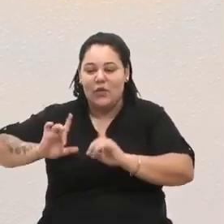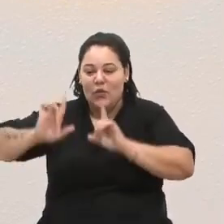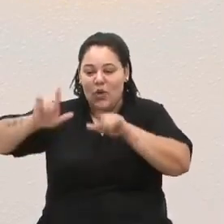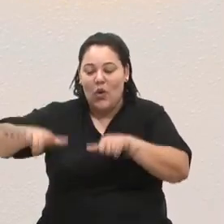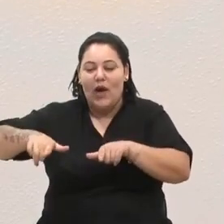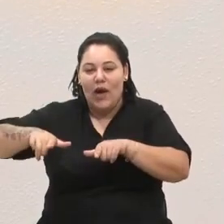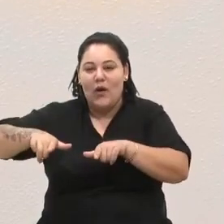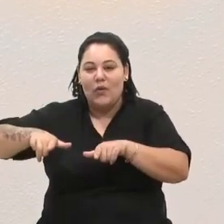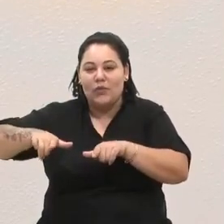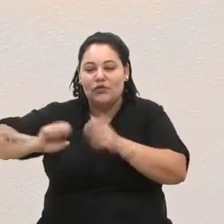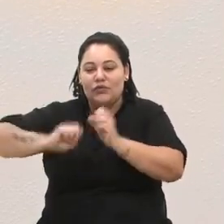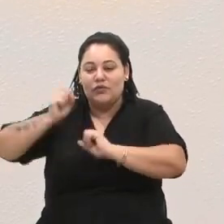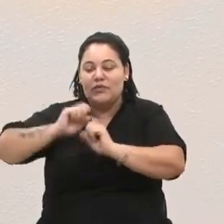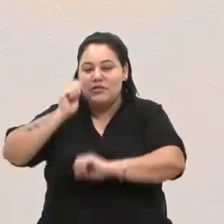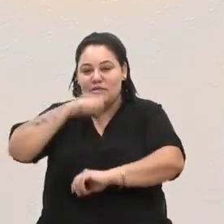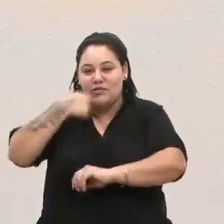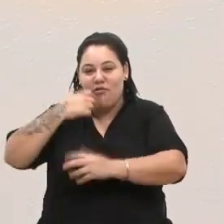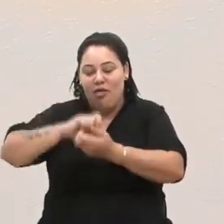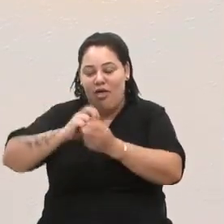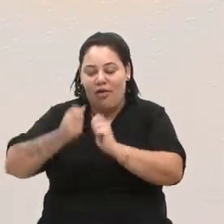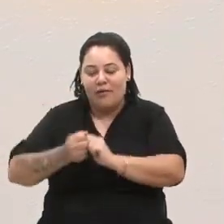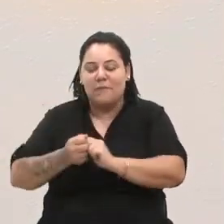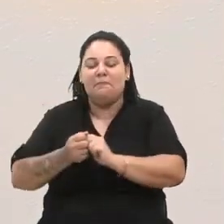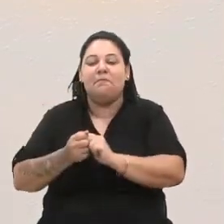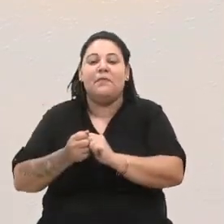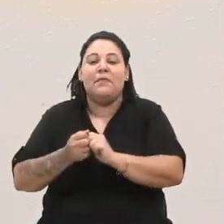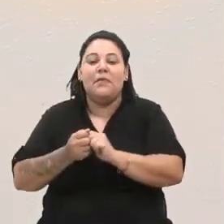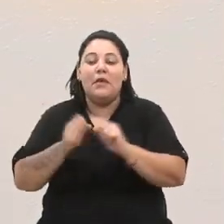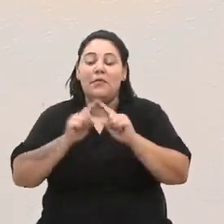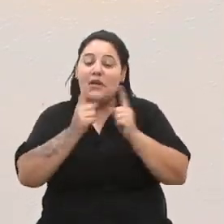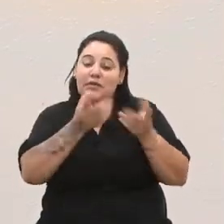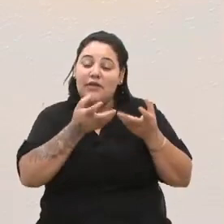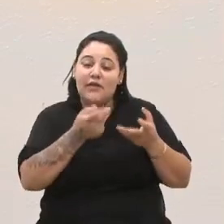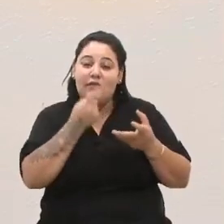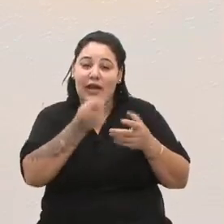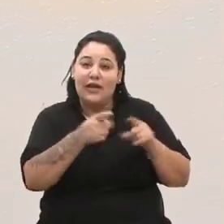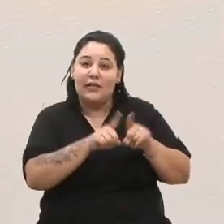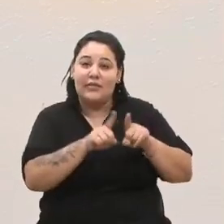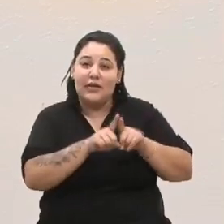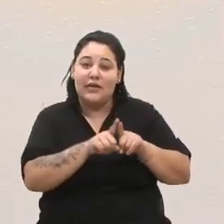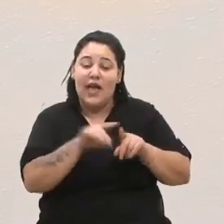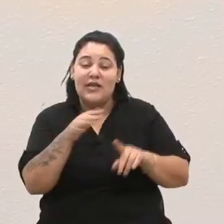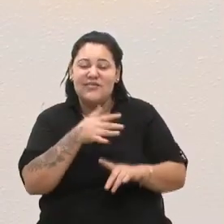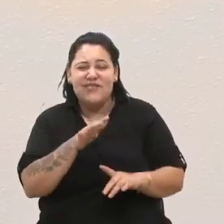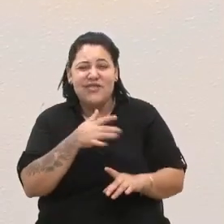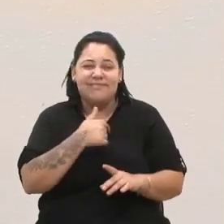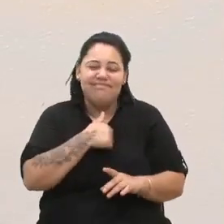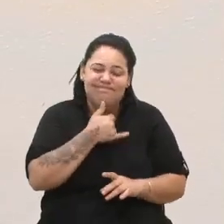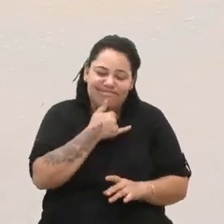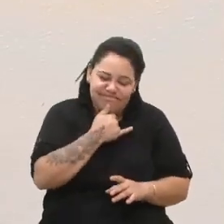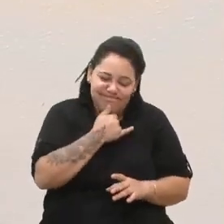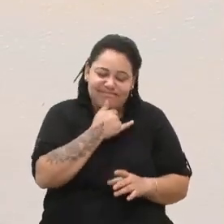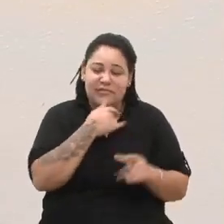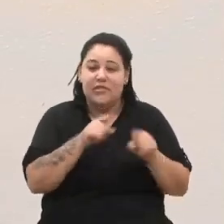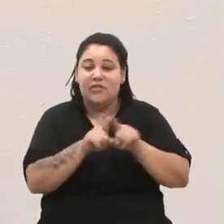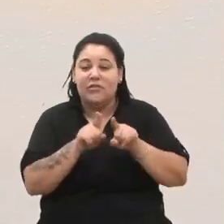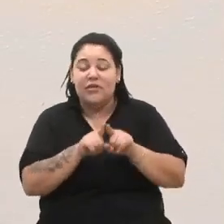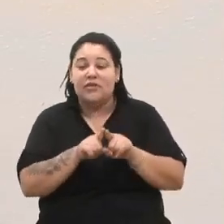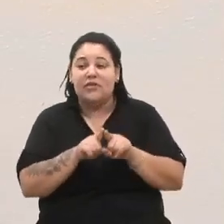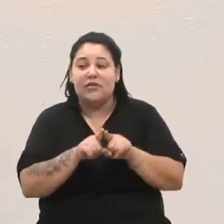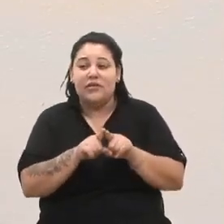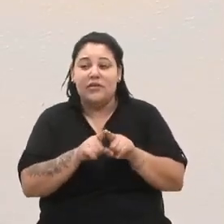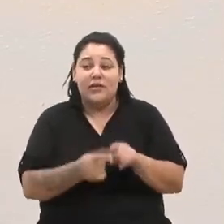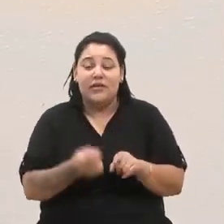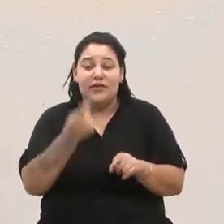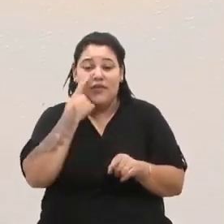de empresas de cervejarias artesanais. Mas eu quero dizer aqui que eu fico às vezes triste em ver que